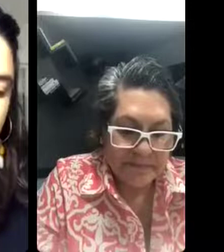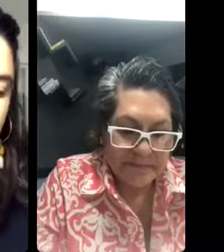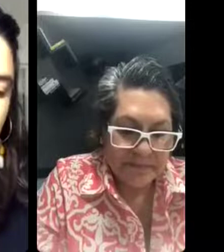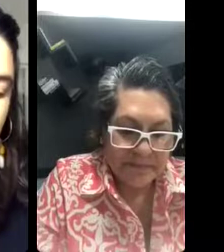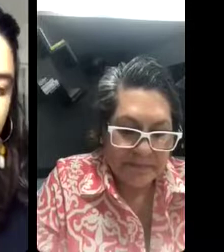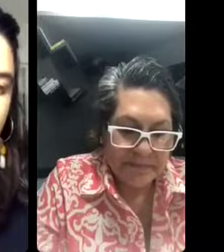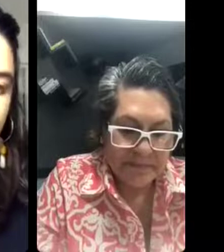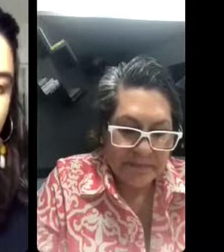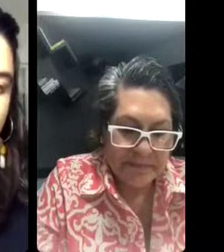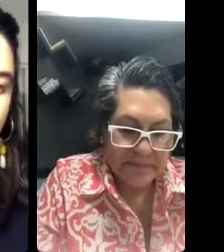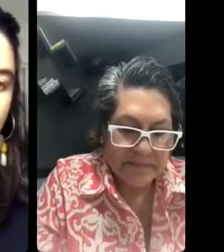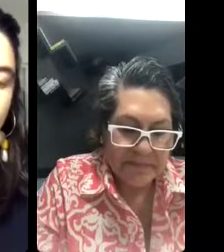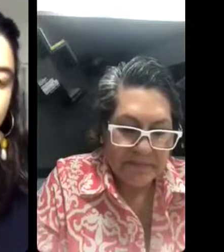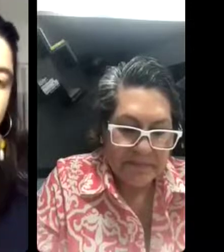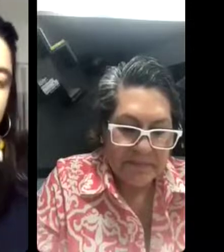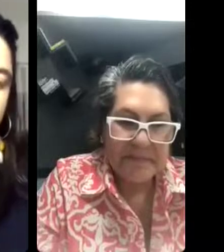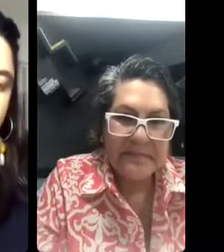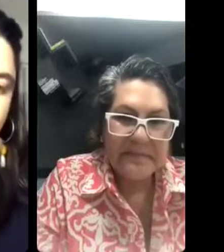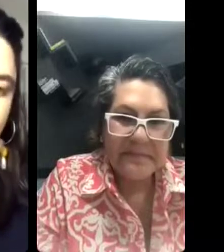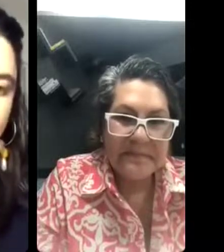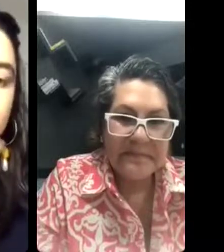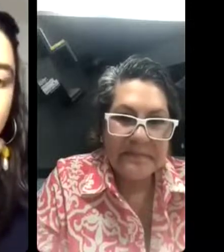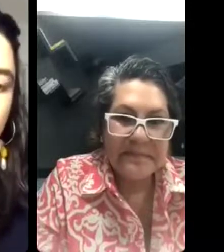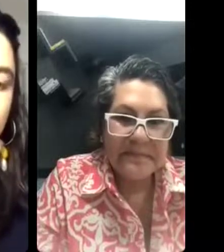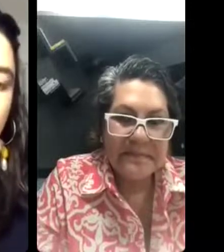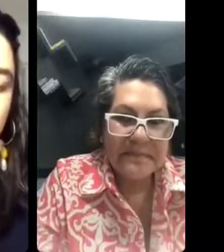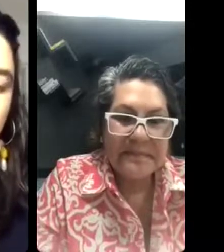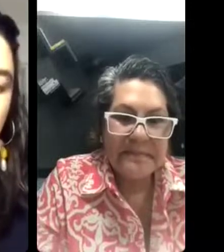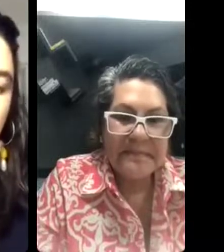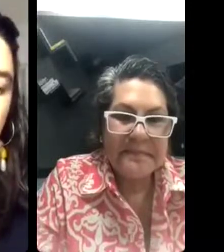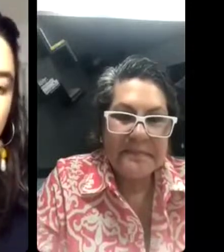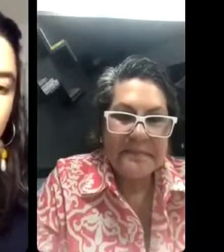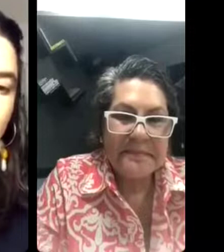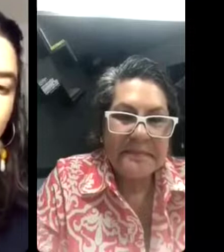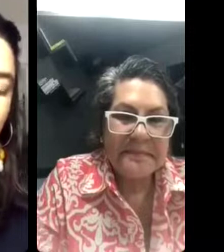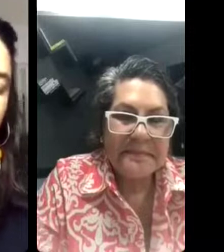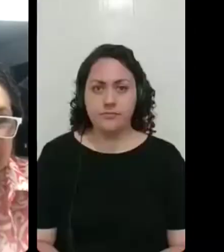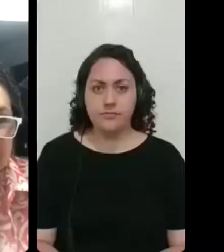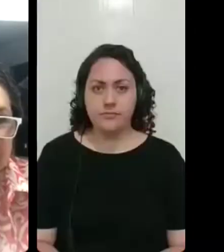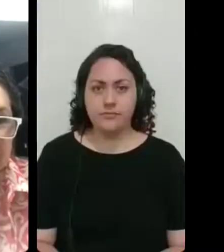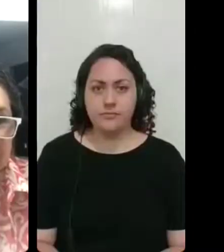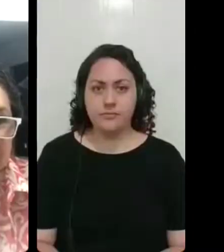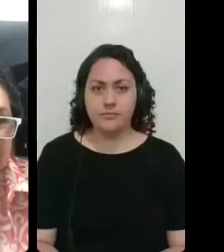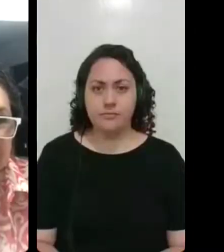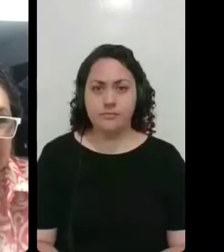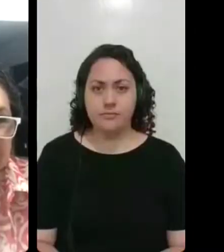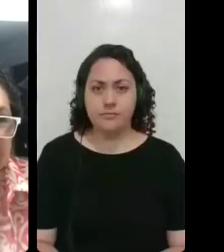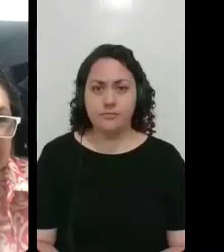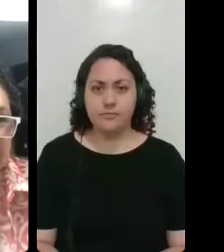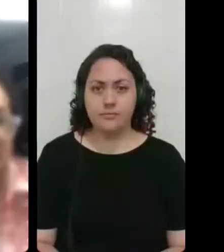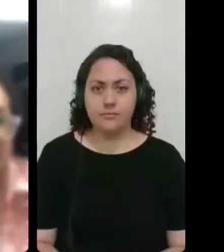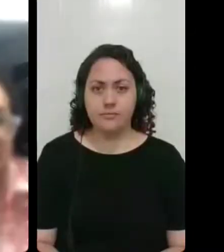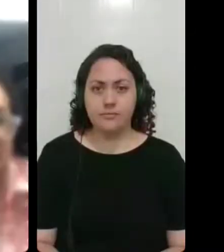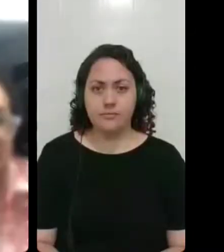eu acho que é um jeito da gente ir dando conta também do que a gente tá sentindo, né? Poder falar. Tem uma coisa